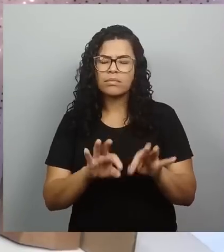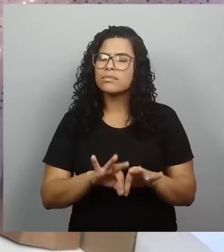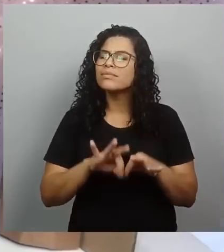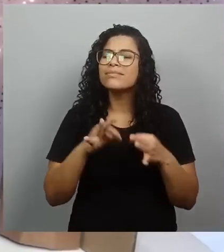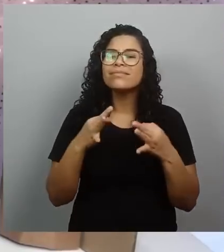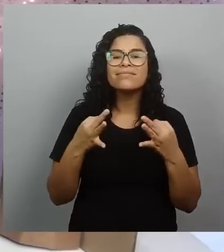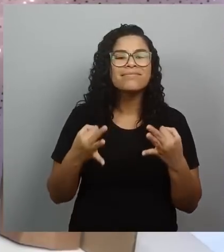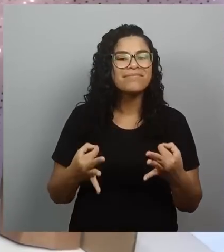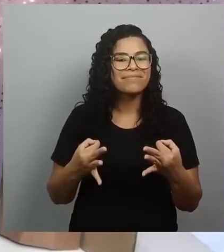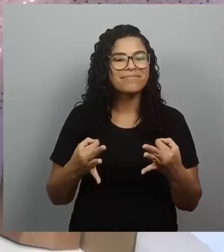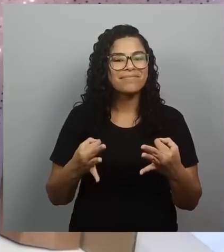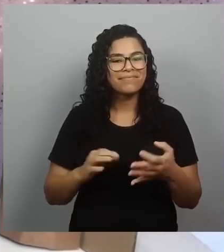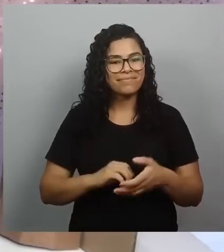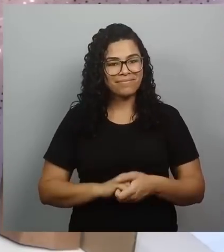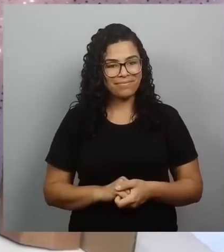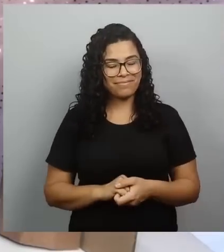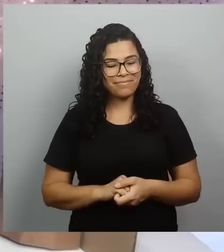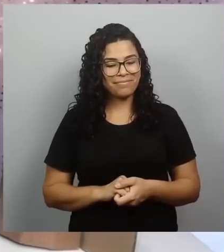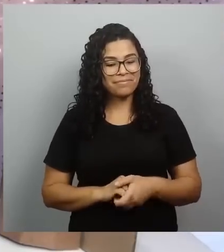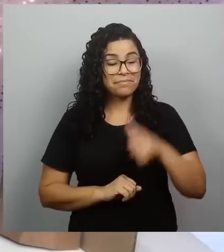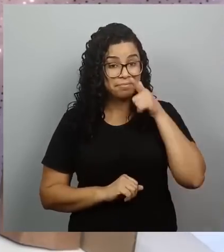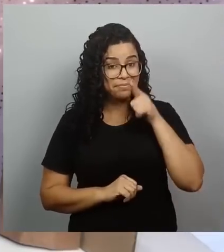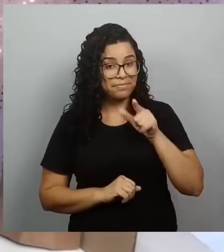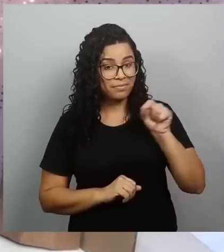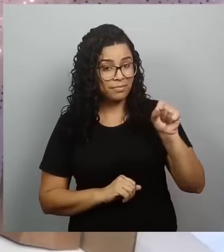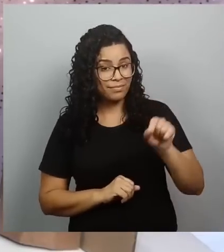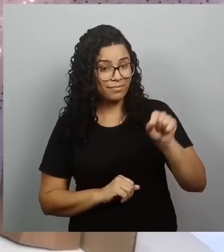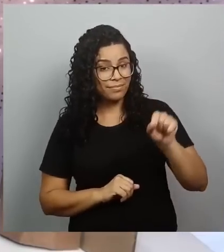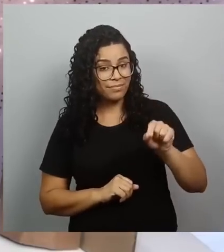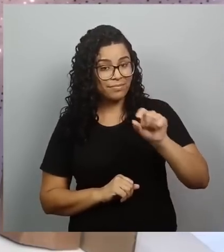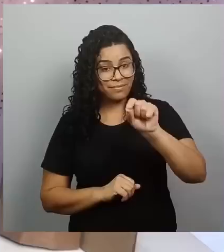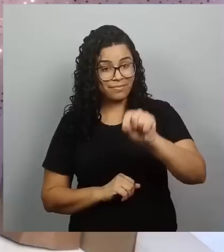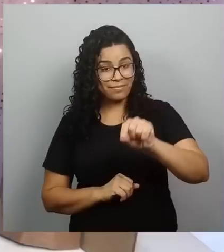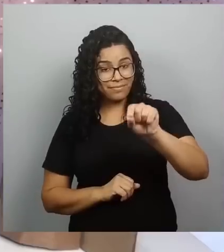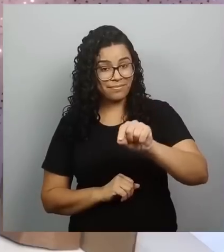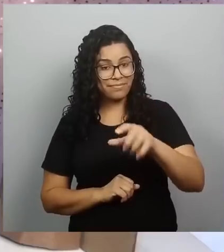simples. Ó, tá vendo que eu fiz um vazadinho aqui?